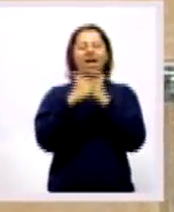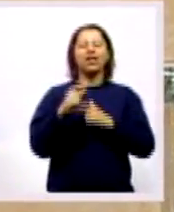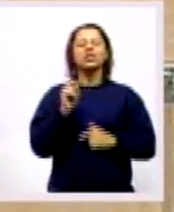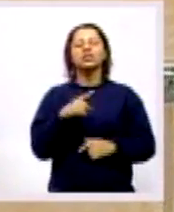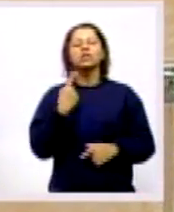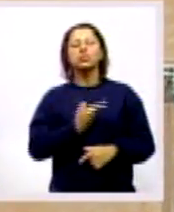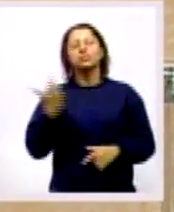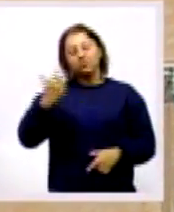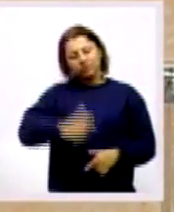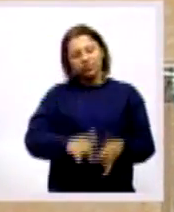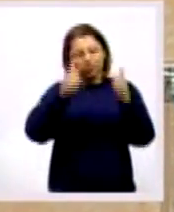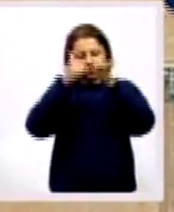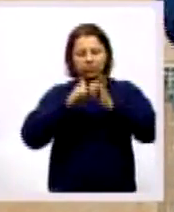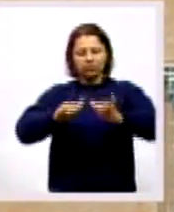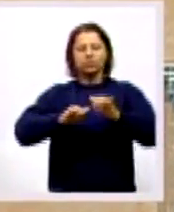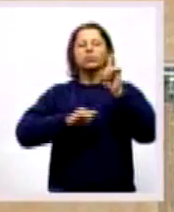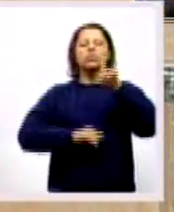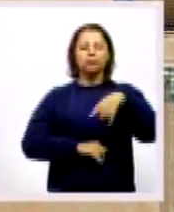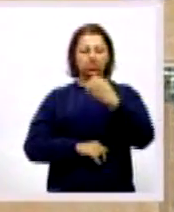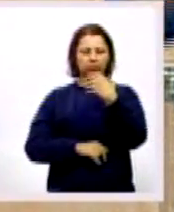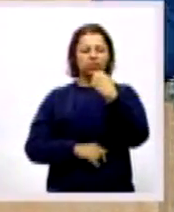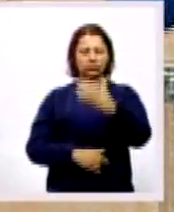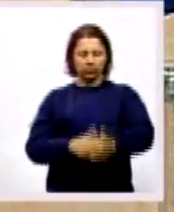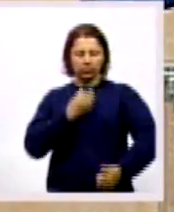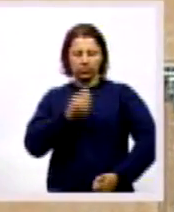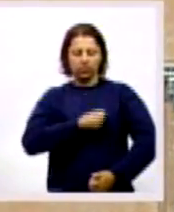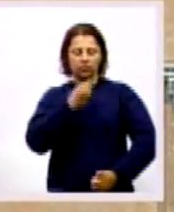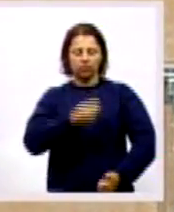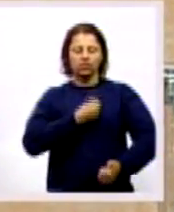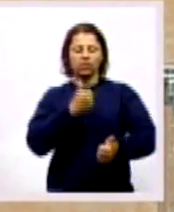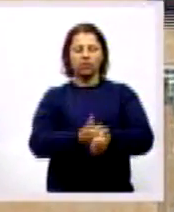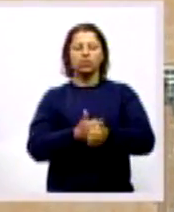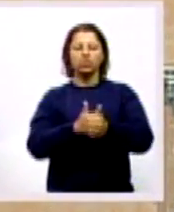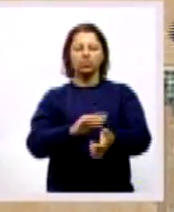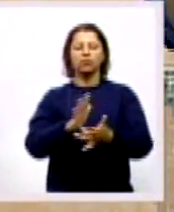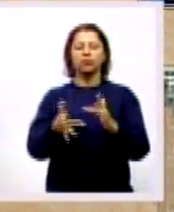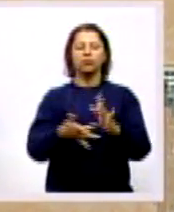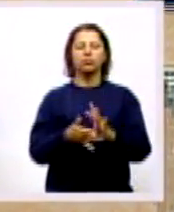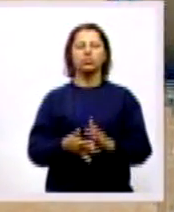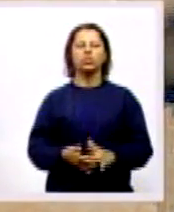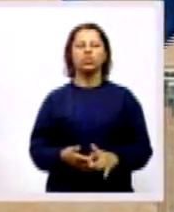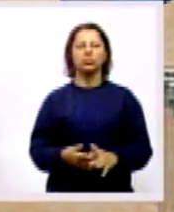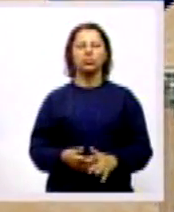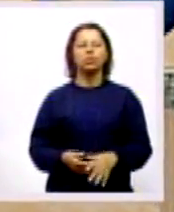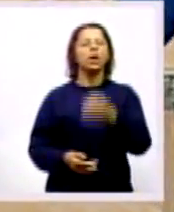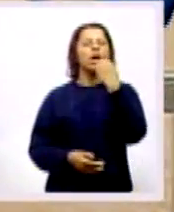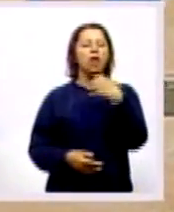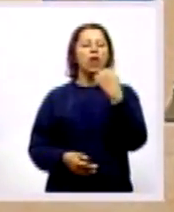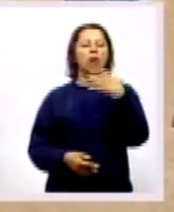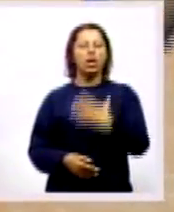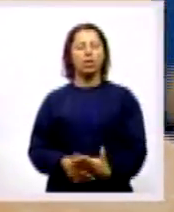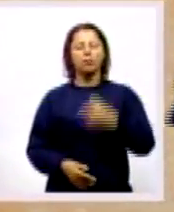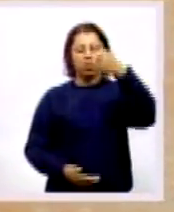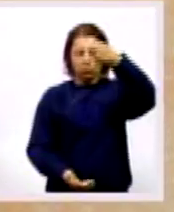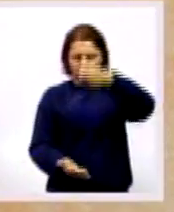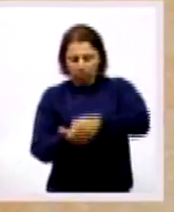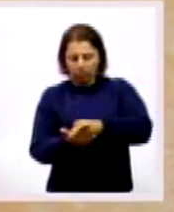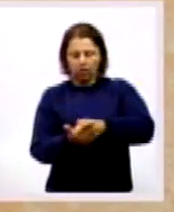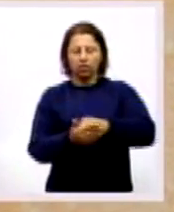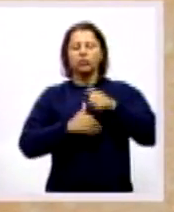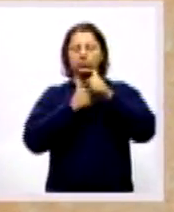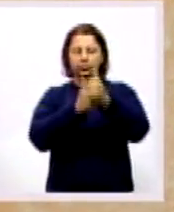que a gente continue anunciando que vale a pena viver atrás de Jesus. Outra palavra não é. vale a pena colocar os meus pés nos passos deste